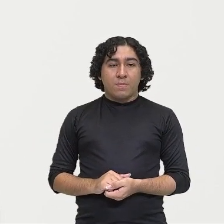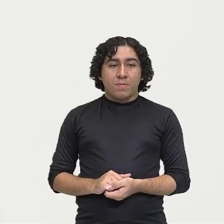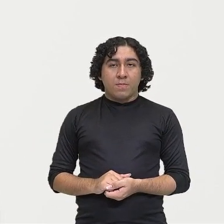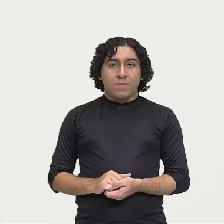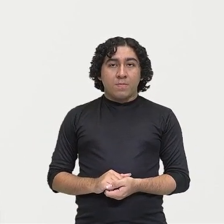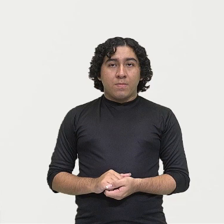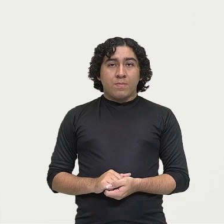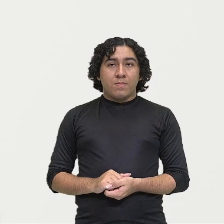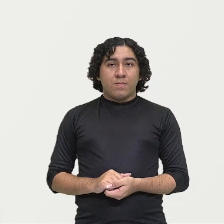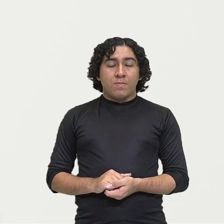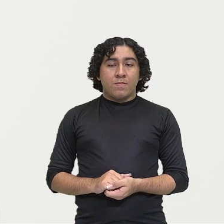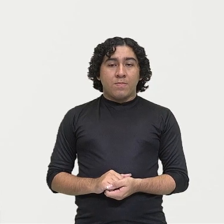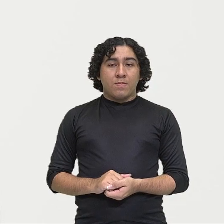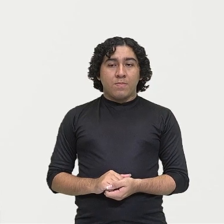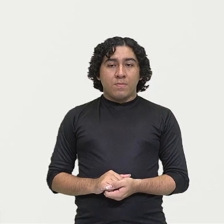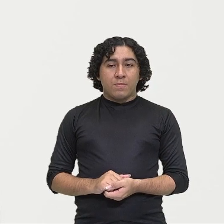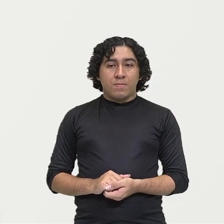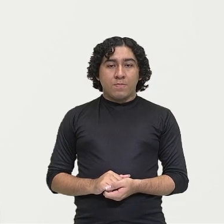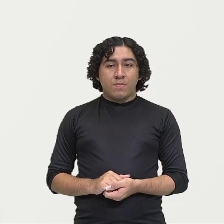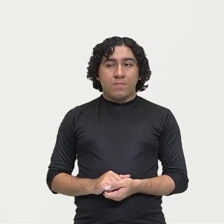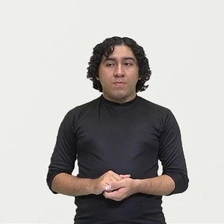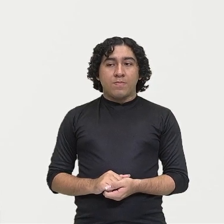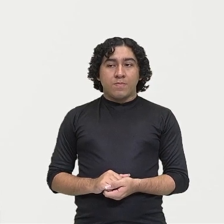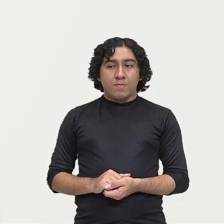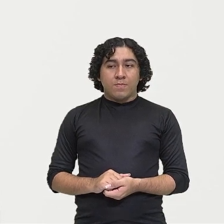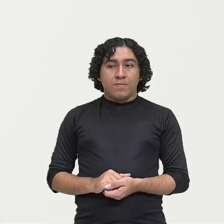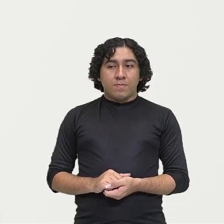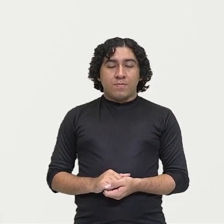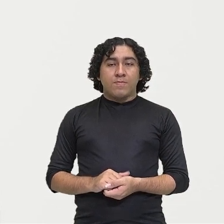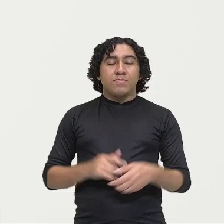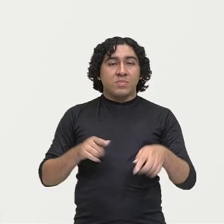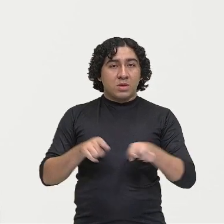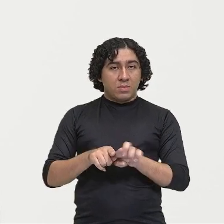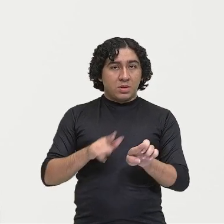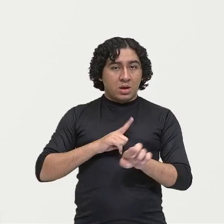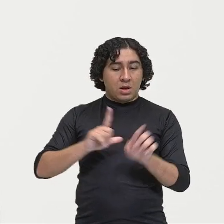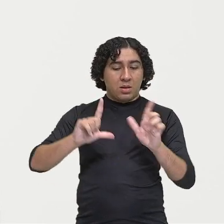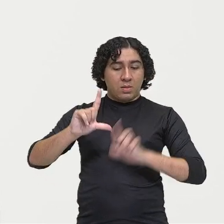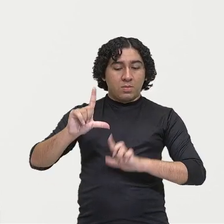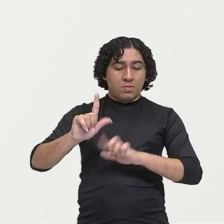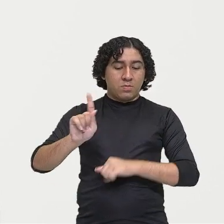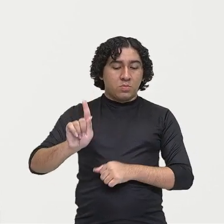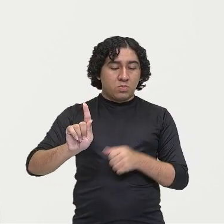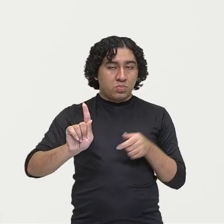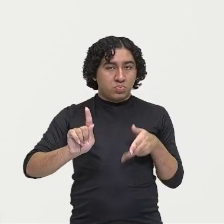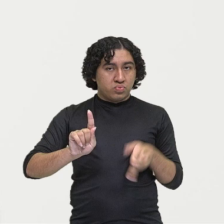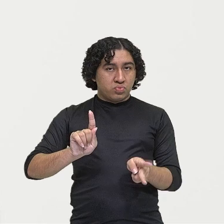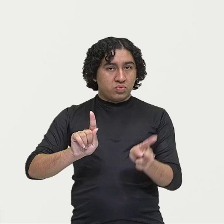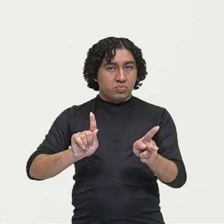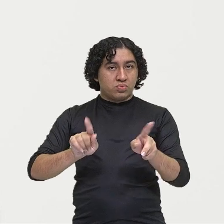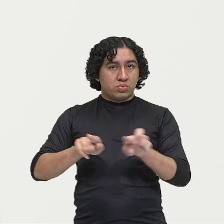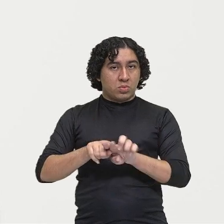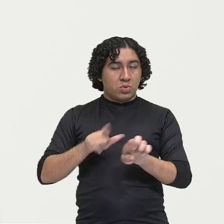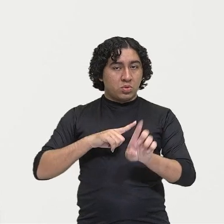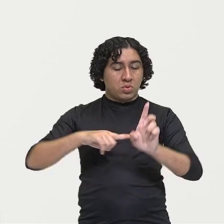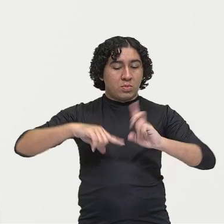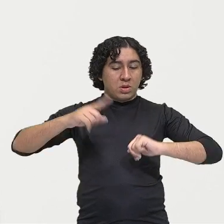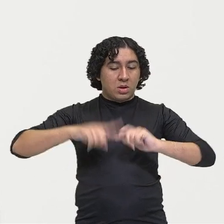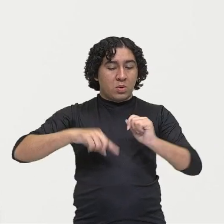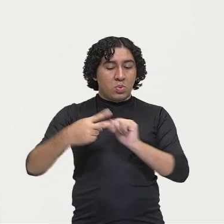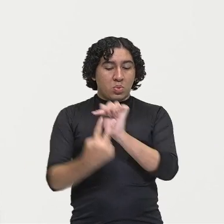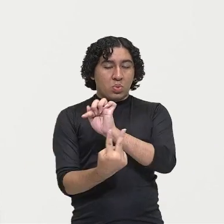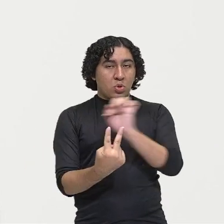a constante, nós vamos ver daqui a pouco, a letra G, e eu tenho 2 corpos com